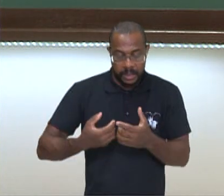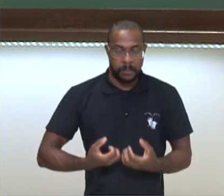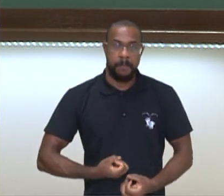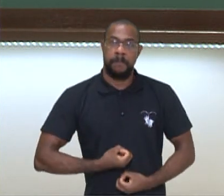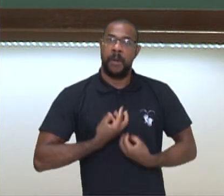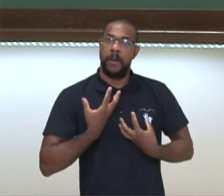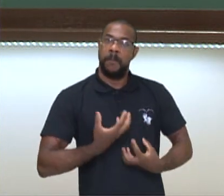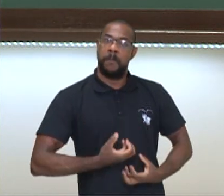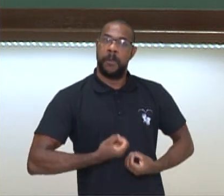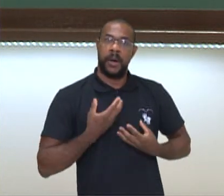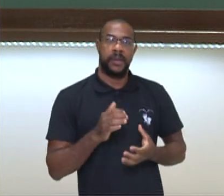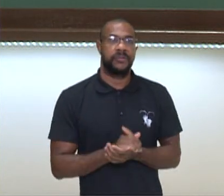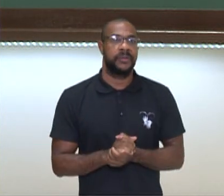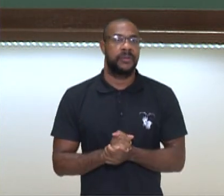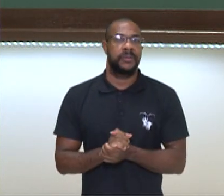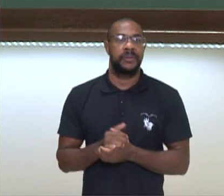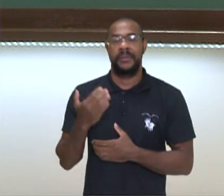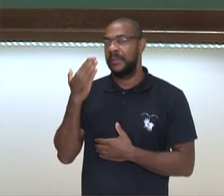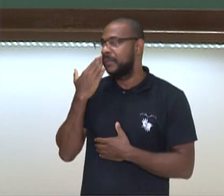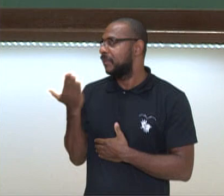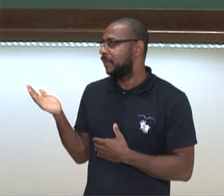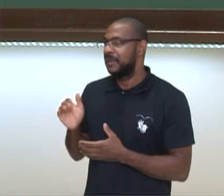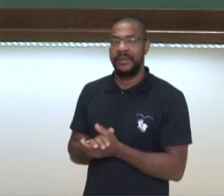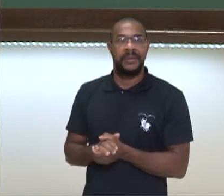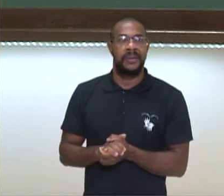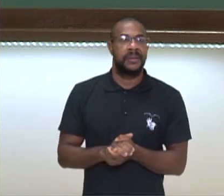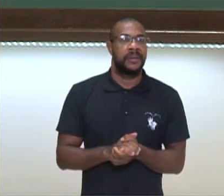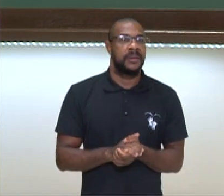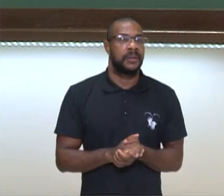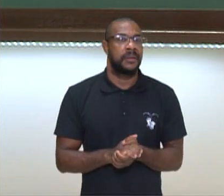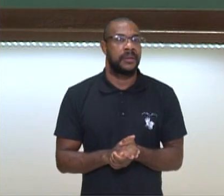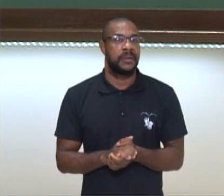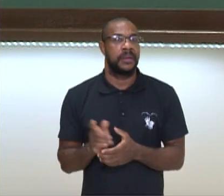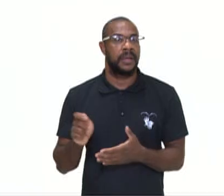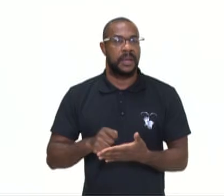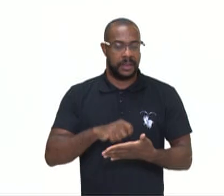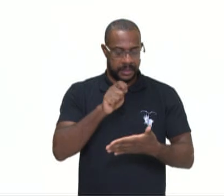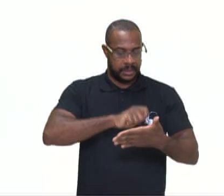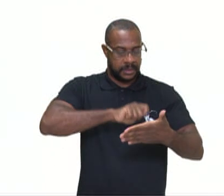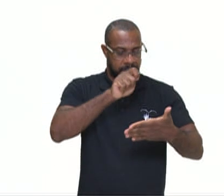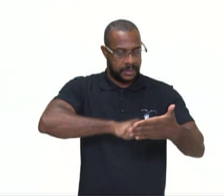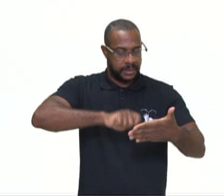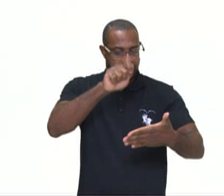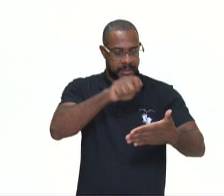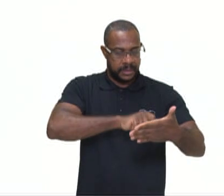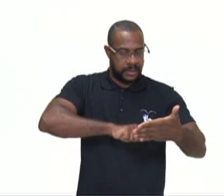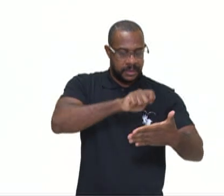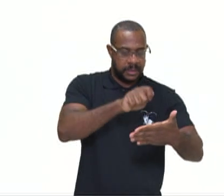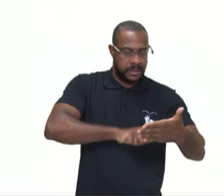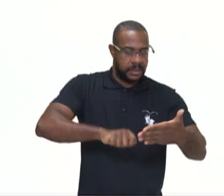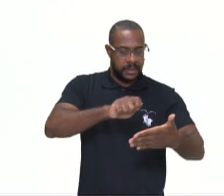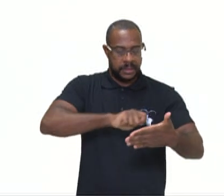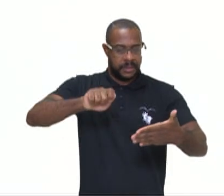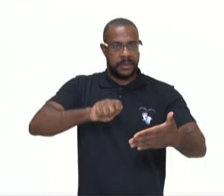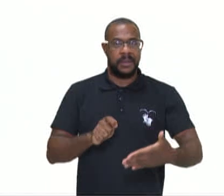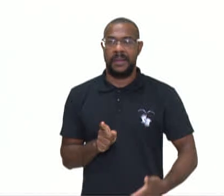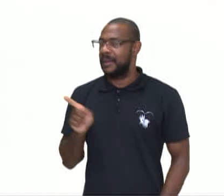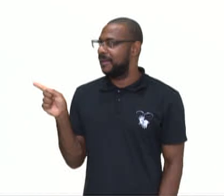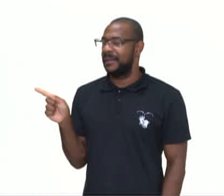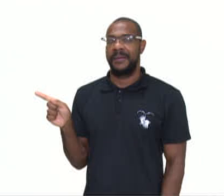Aqui a professora colocou, a título de curiosidade para vocês, a assinatura do Olavo Bilac. Olha que legal que era.